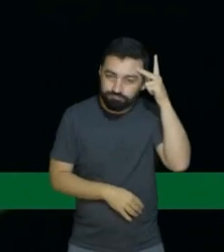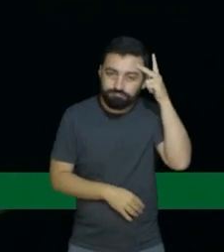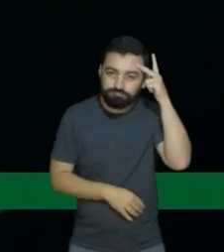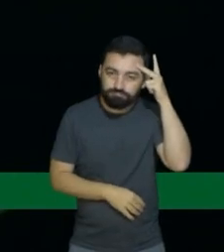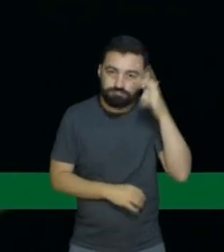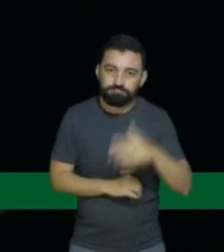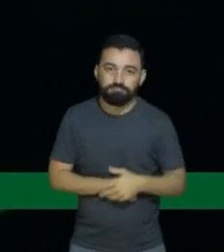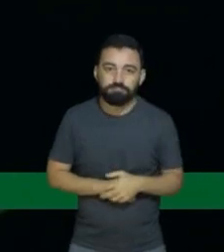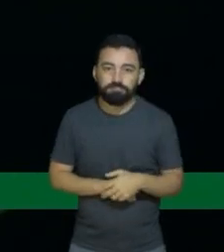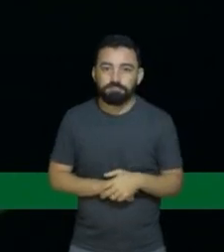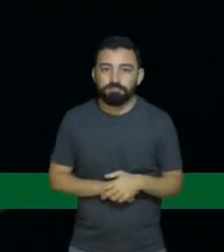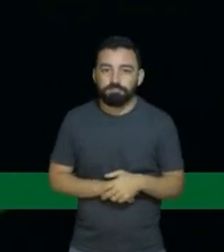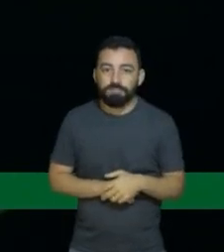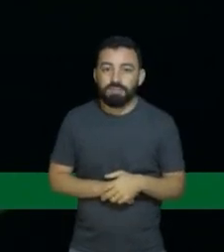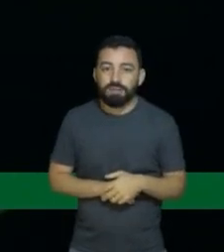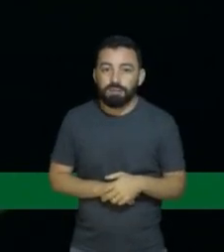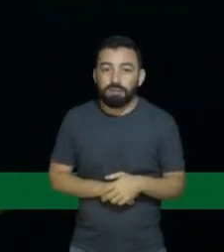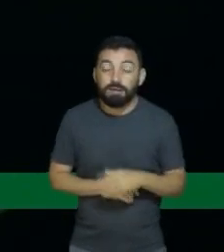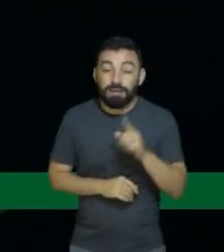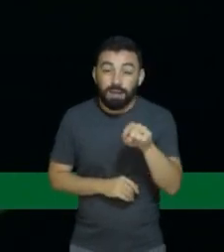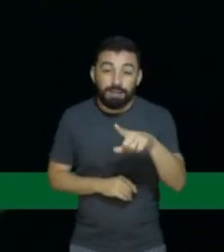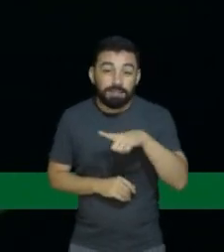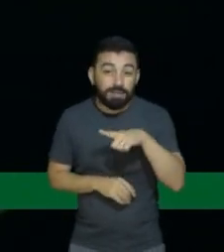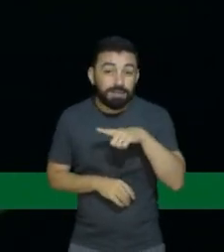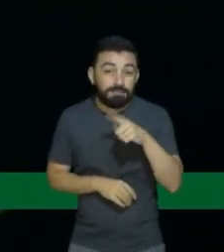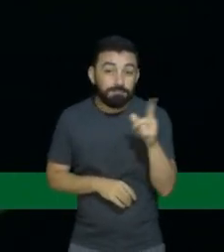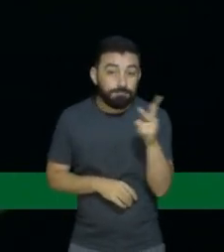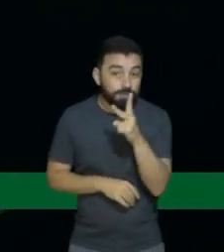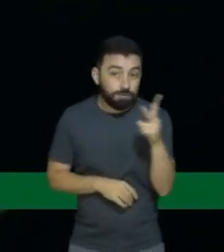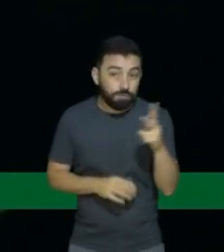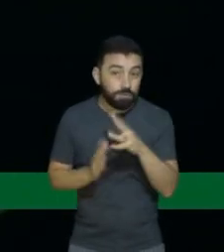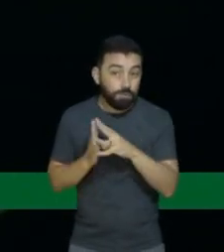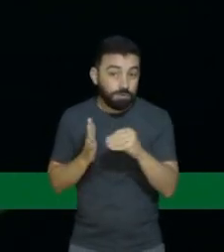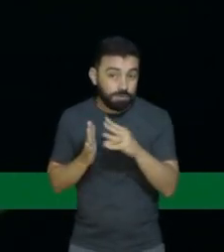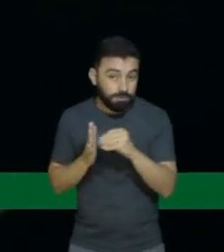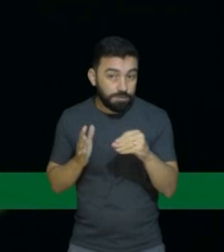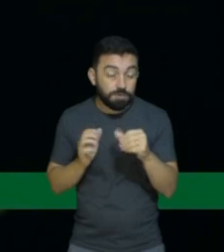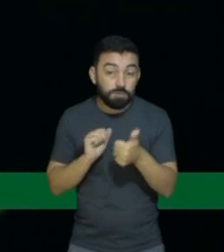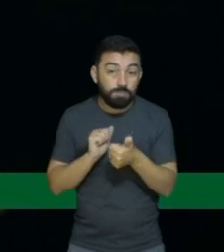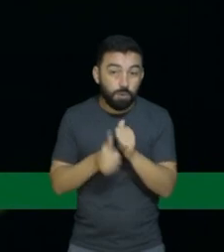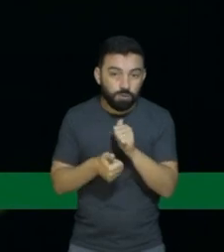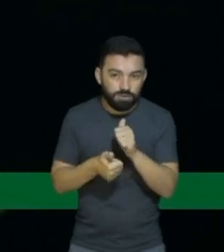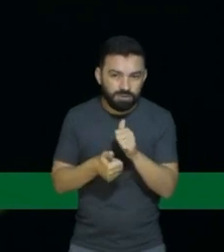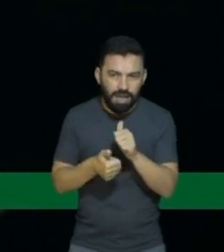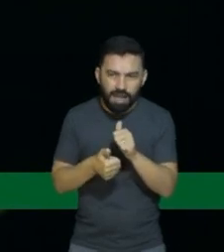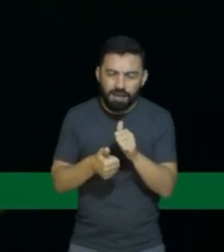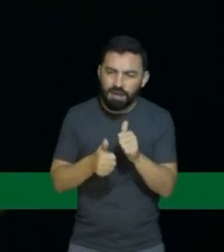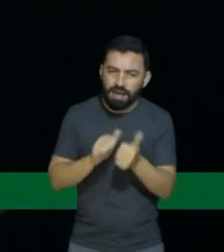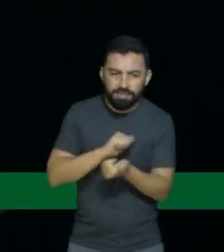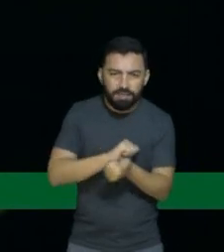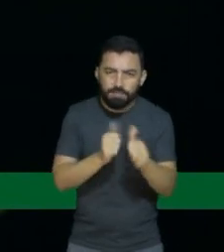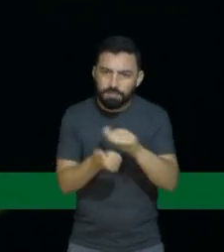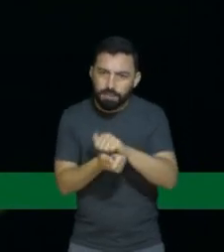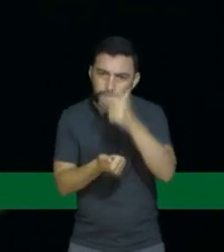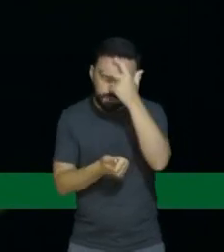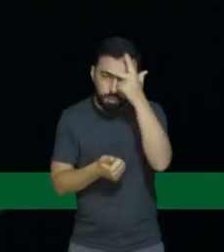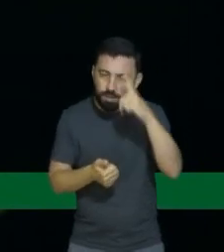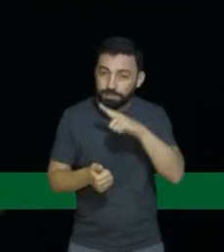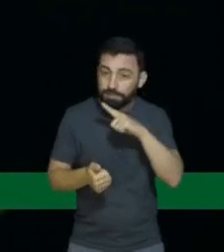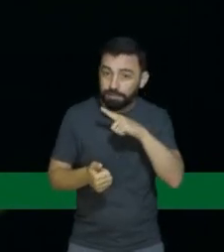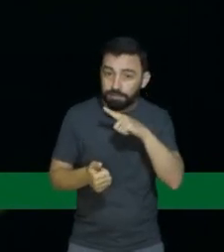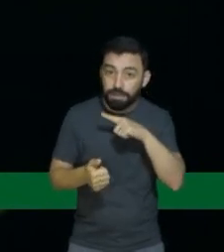pessoas esse evento teve 22 modalidades esportivas adaptadas às pessoas com